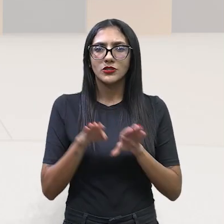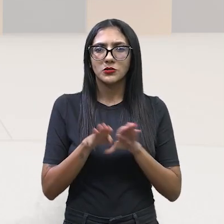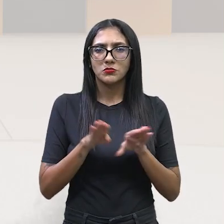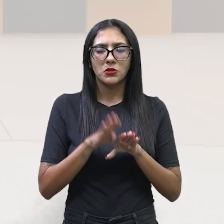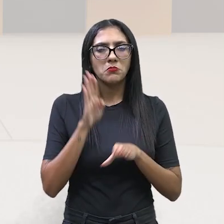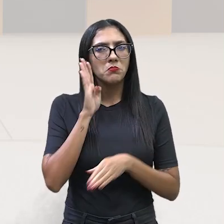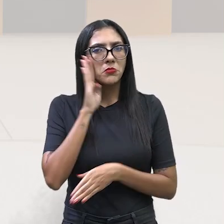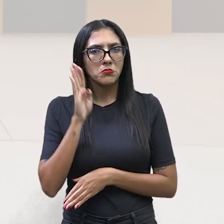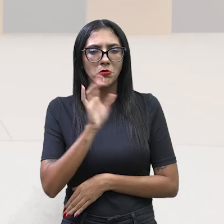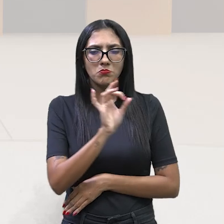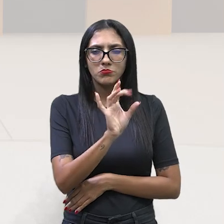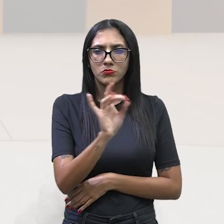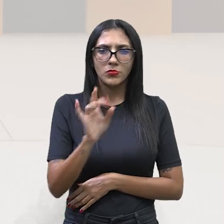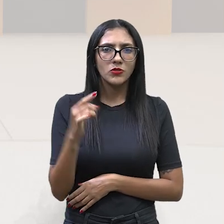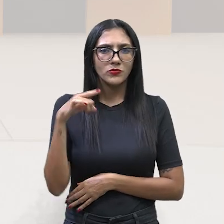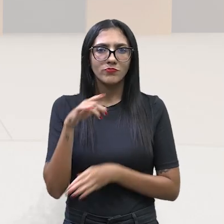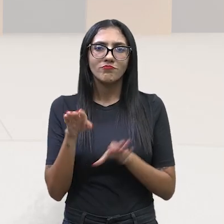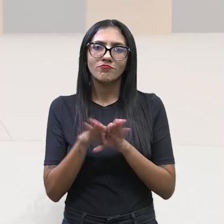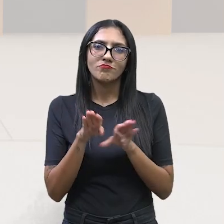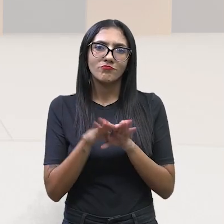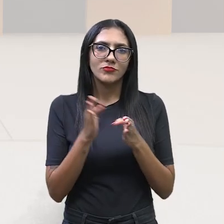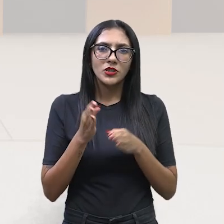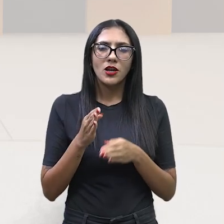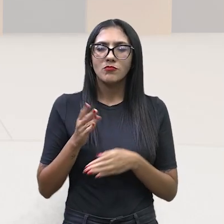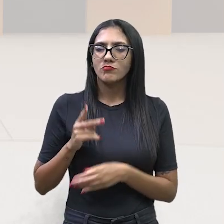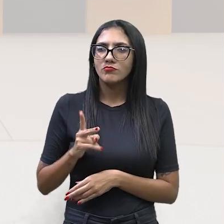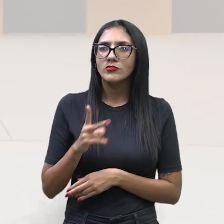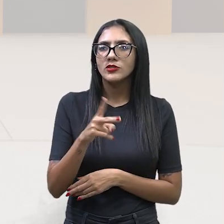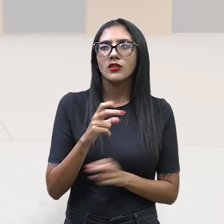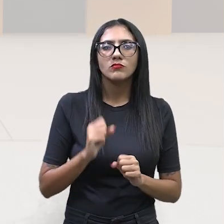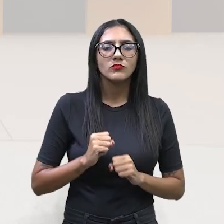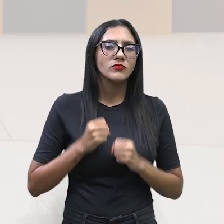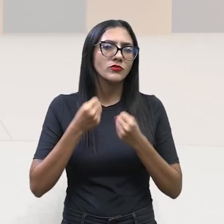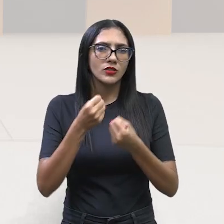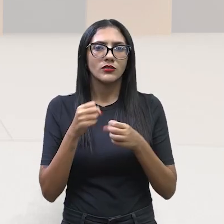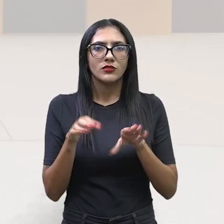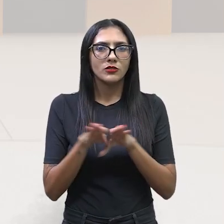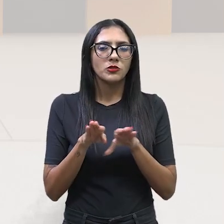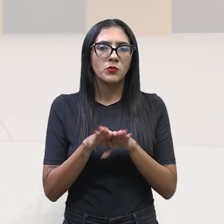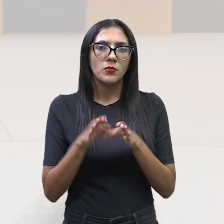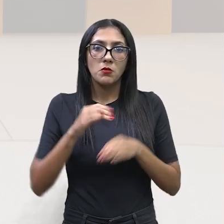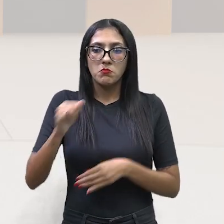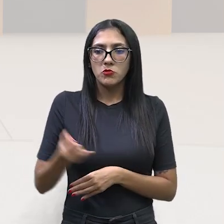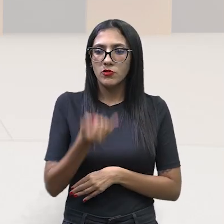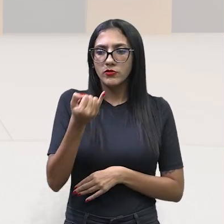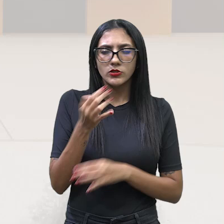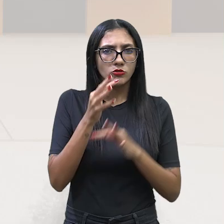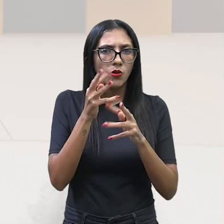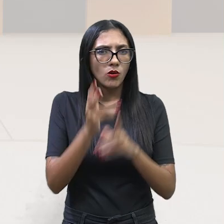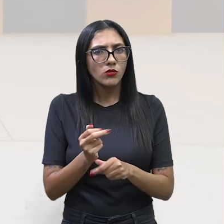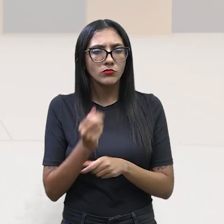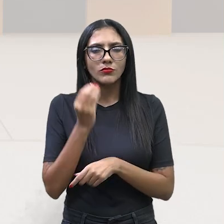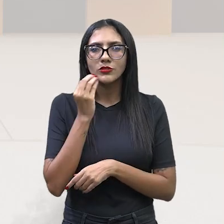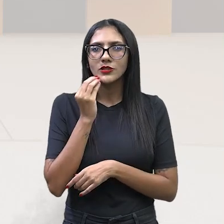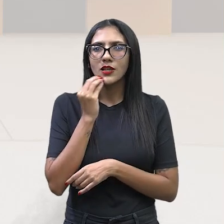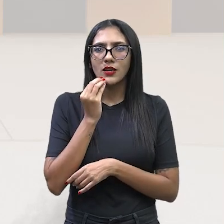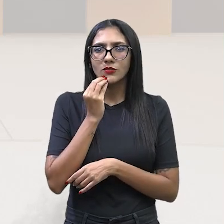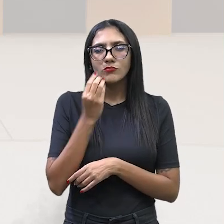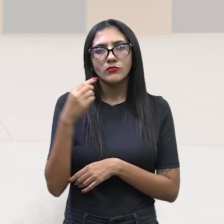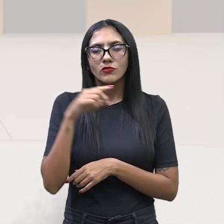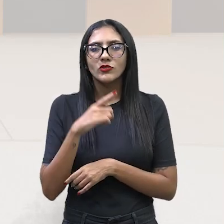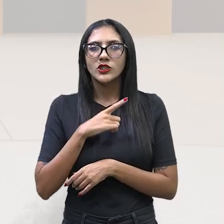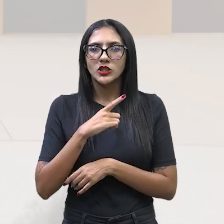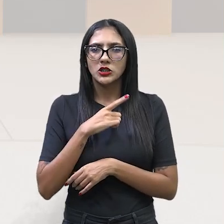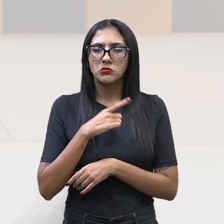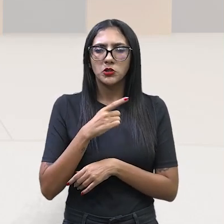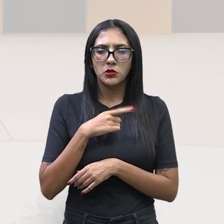vocês, meus queridos alunos, né, a continuar buscando, né, aproveitando todas as oportunidades que vocês possam ter ao